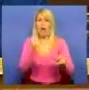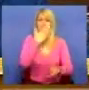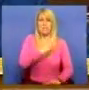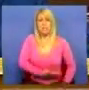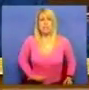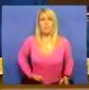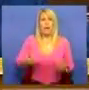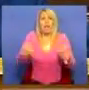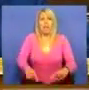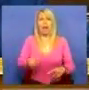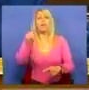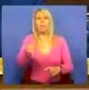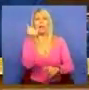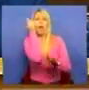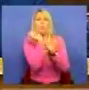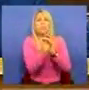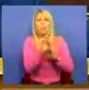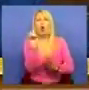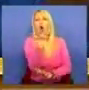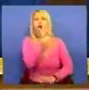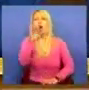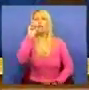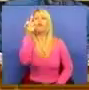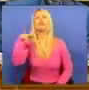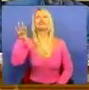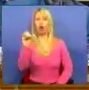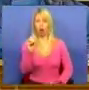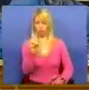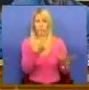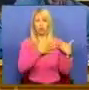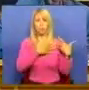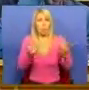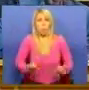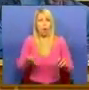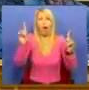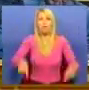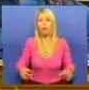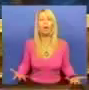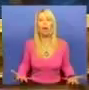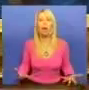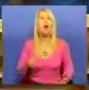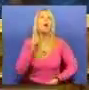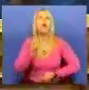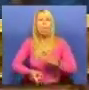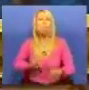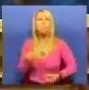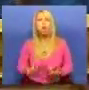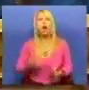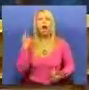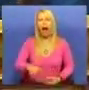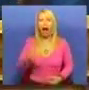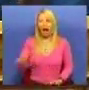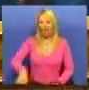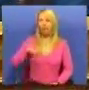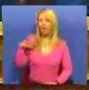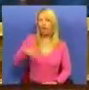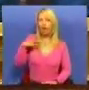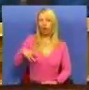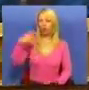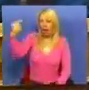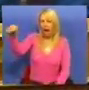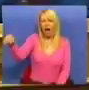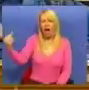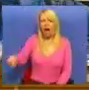E irresponsável, como isso é irresponsável? É haver tanta fortuna que não paga imposto. Porque 2%